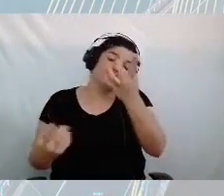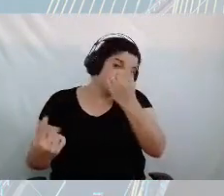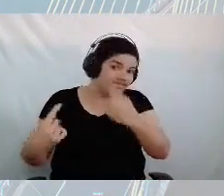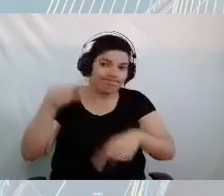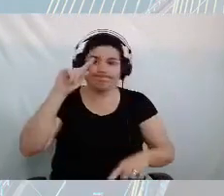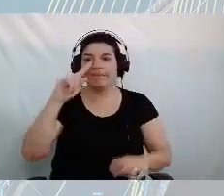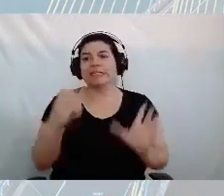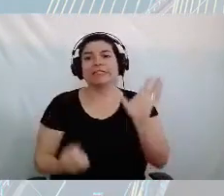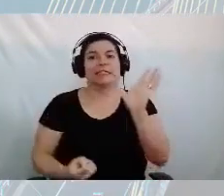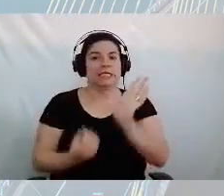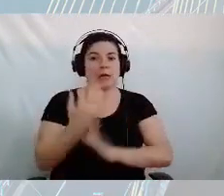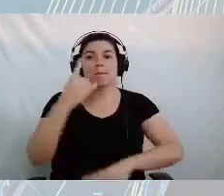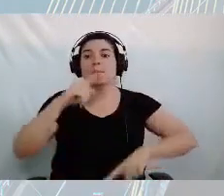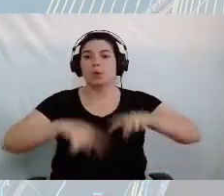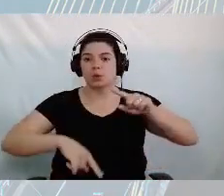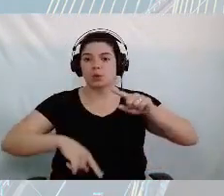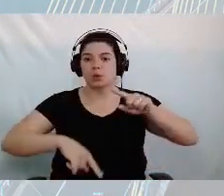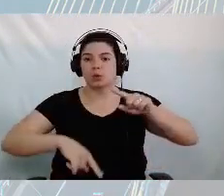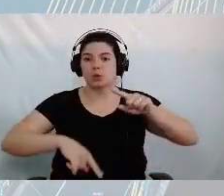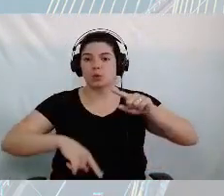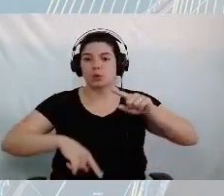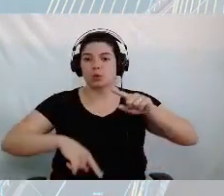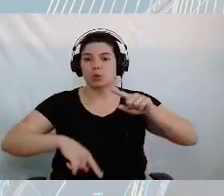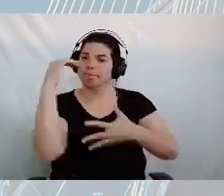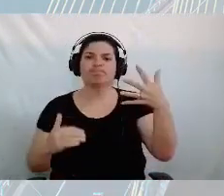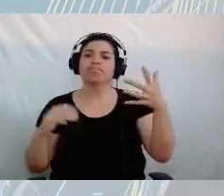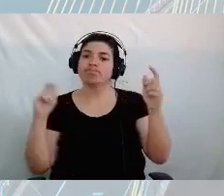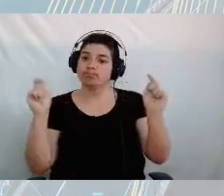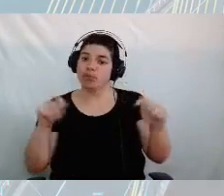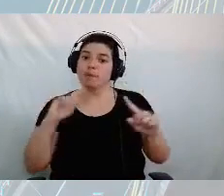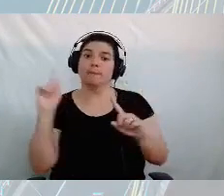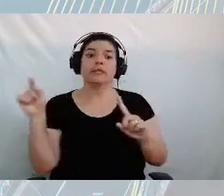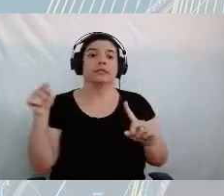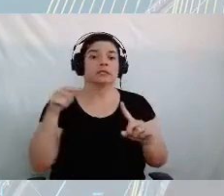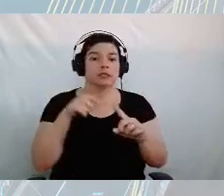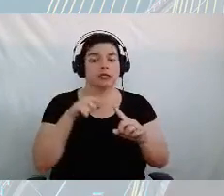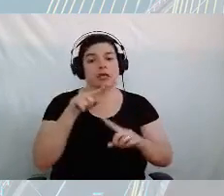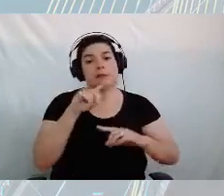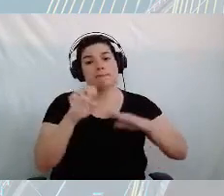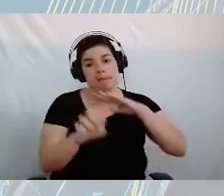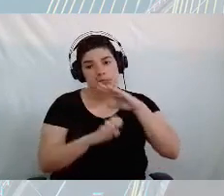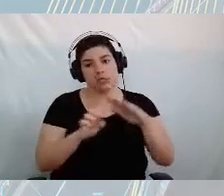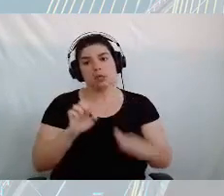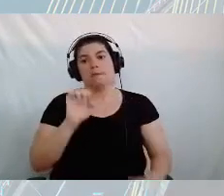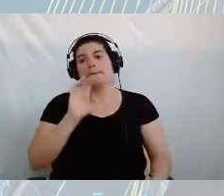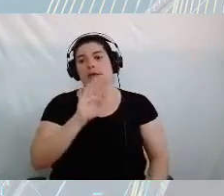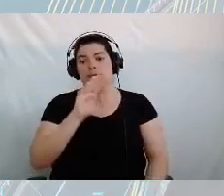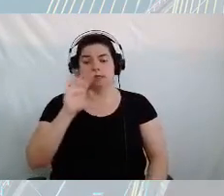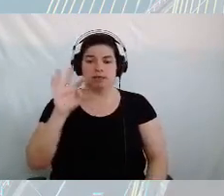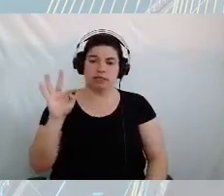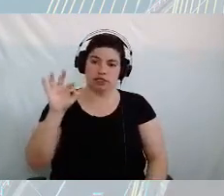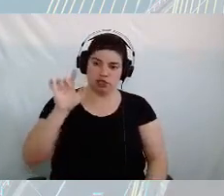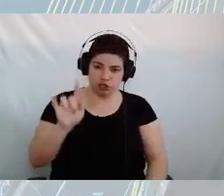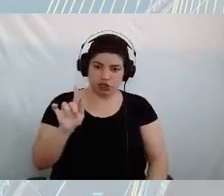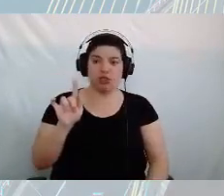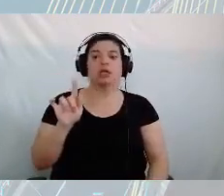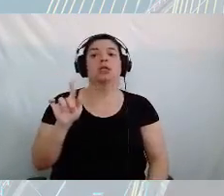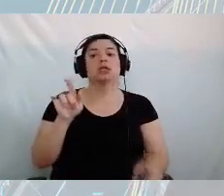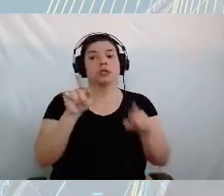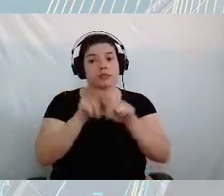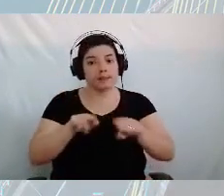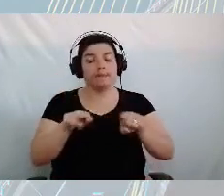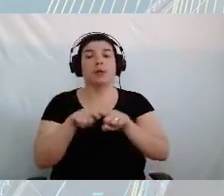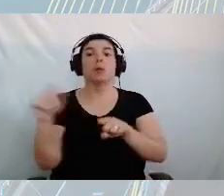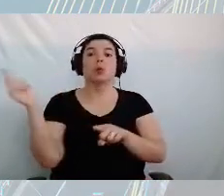todos os requisitos da instituição, da missão da instituição, do BTG Soma, e ainda assim criar